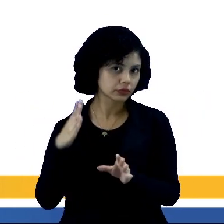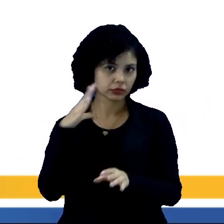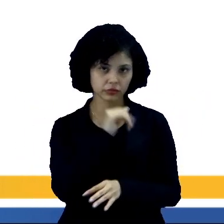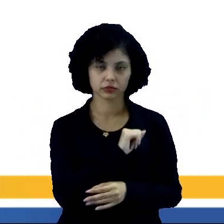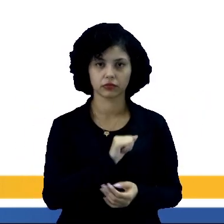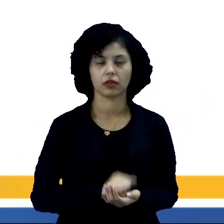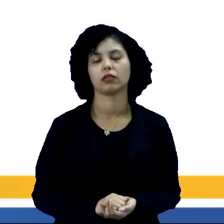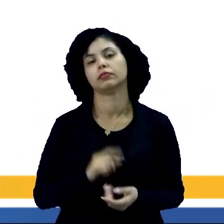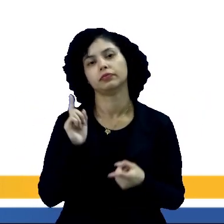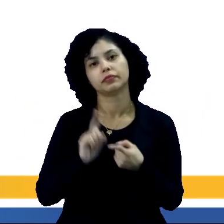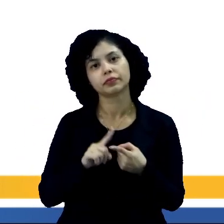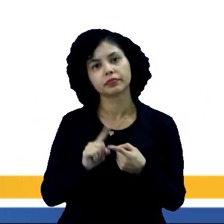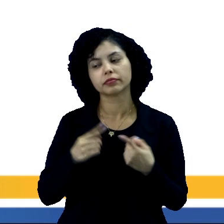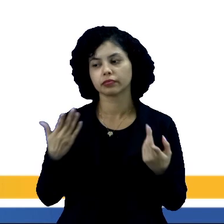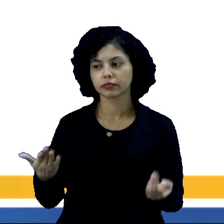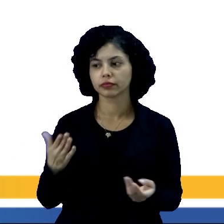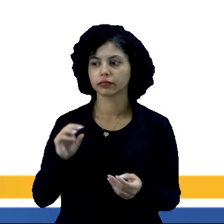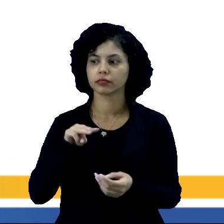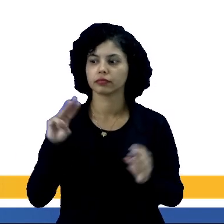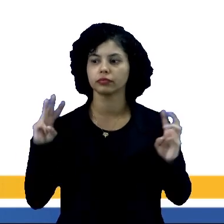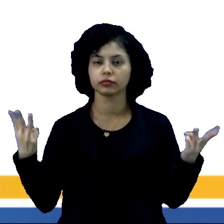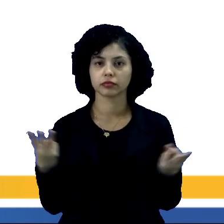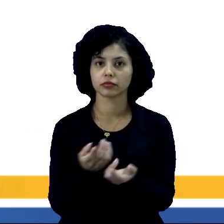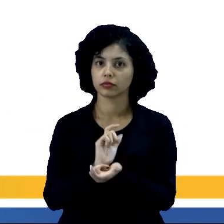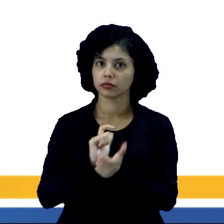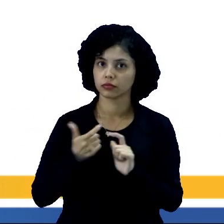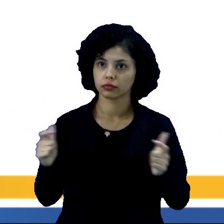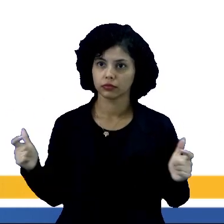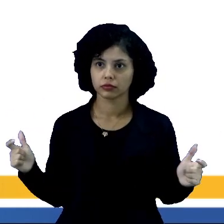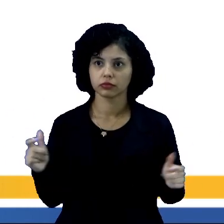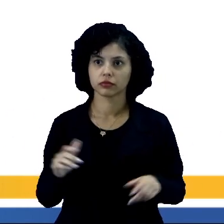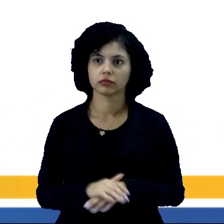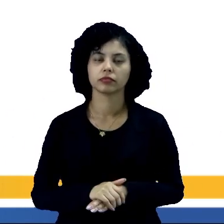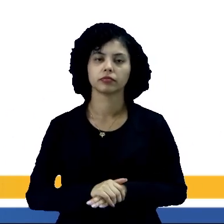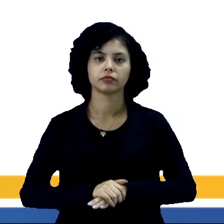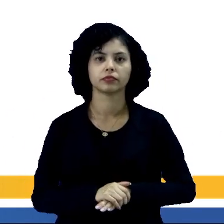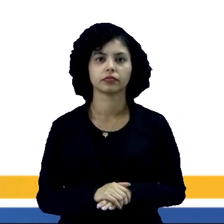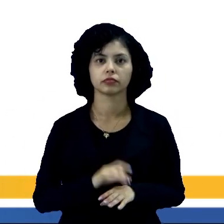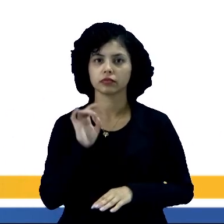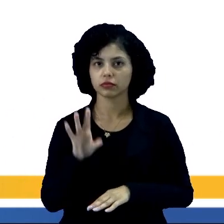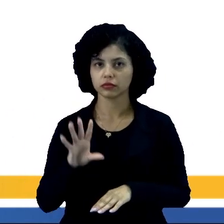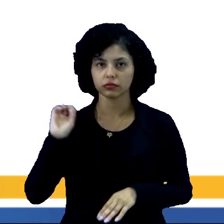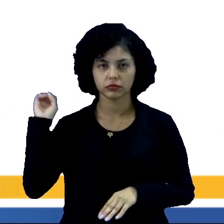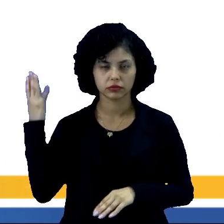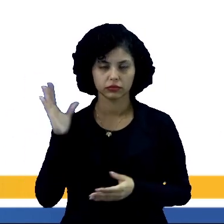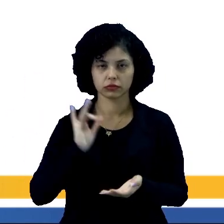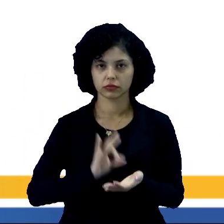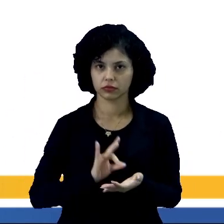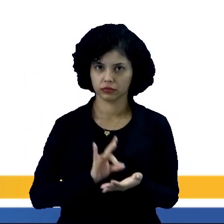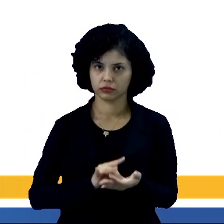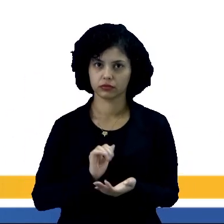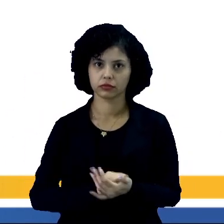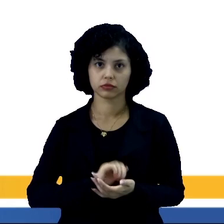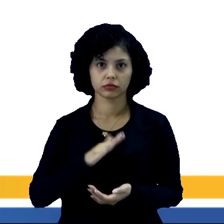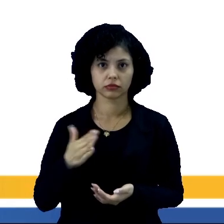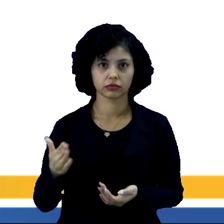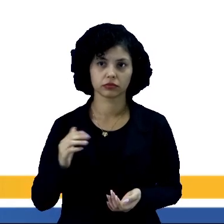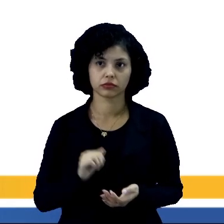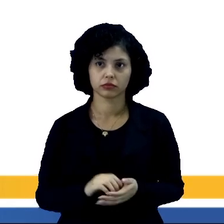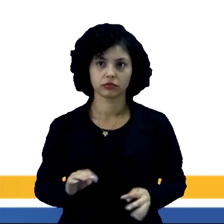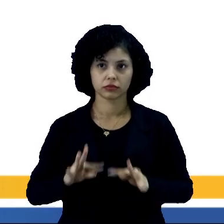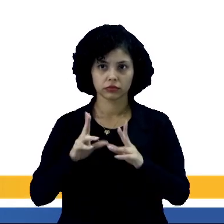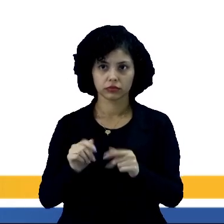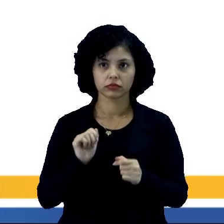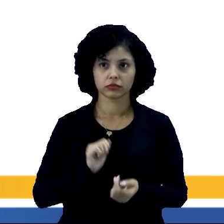para o dia, justamente por conta da sua massa ser tão grande. E sua morte só acontece de fato quando todo o